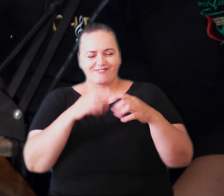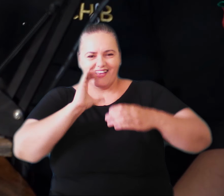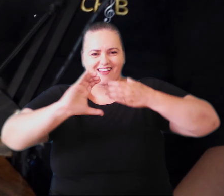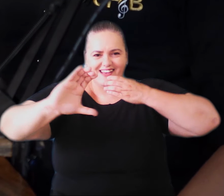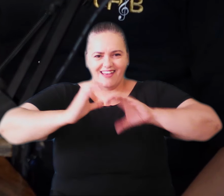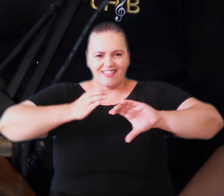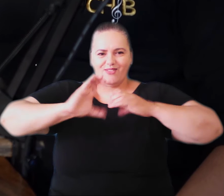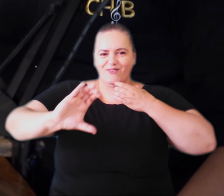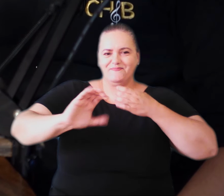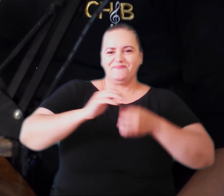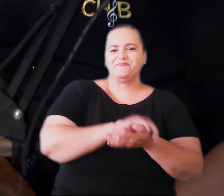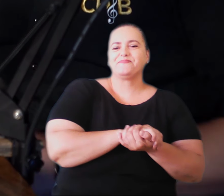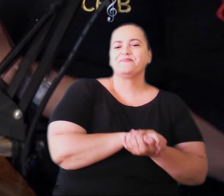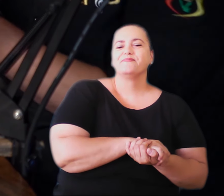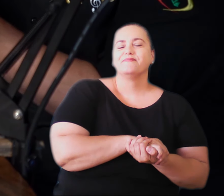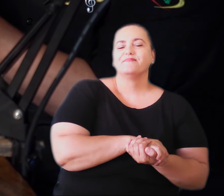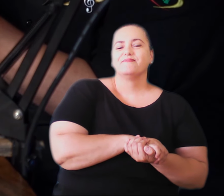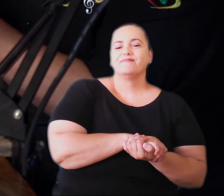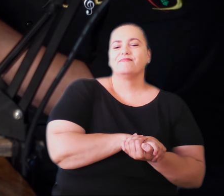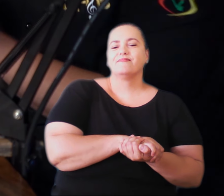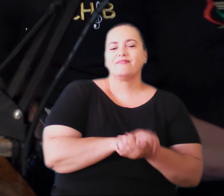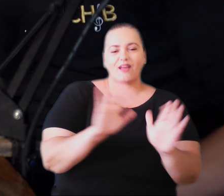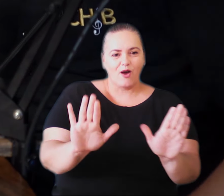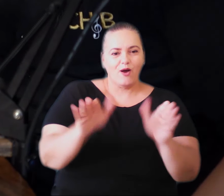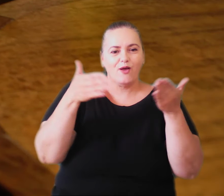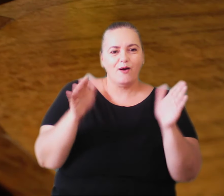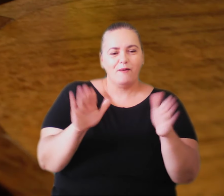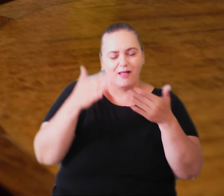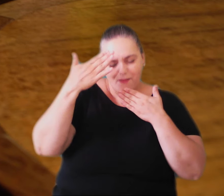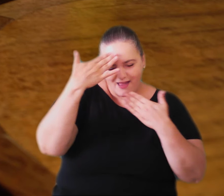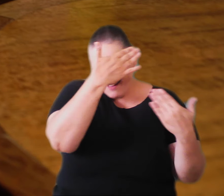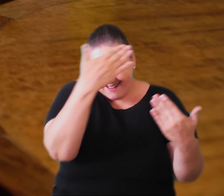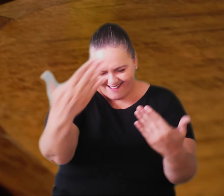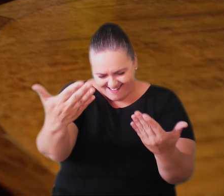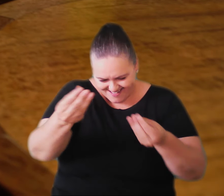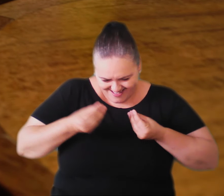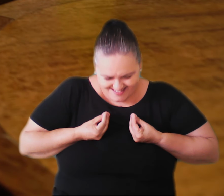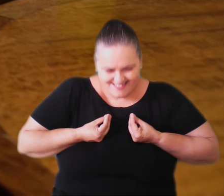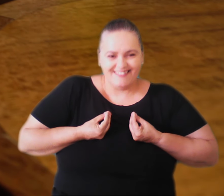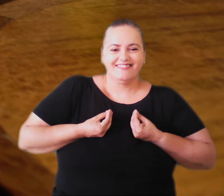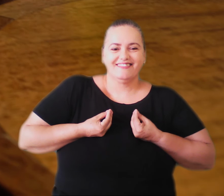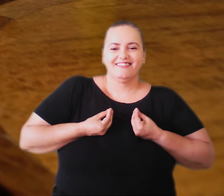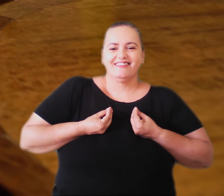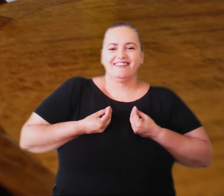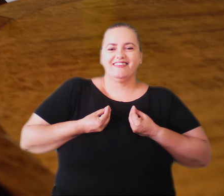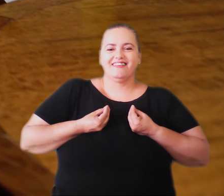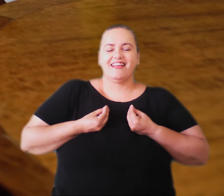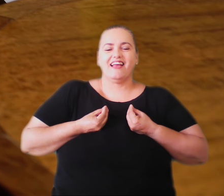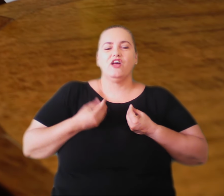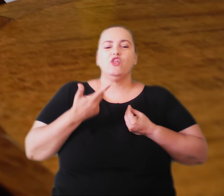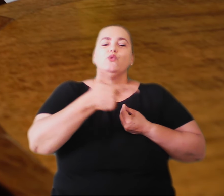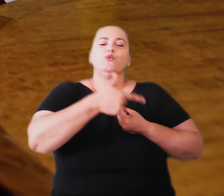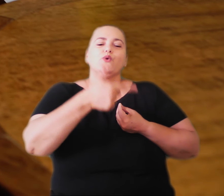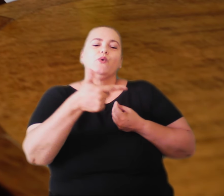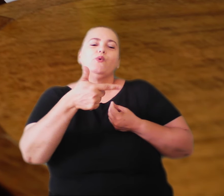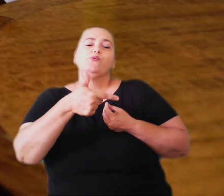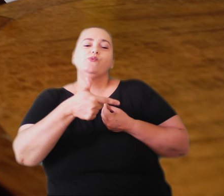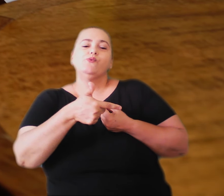cantor. E homenagem obrigado pela homenagem, meu tocaio. Muito obrigado. E vai vir agora no próximo DVD aquela lá,